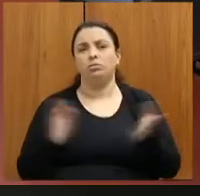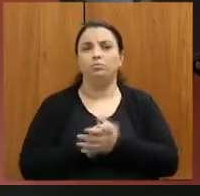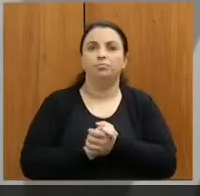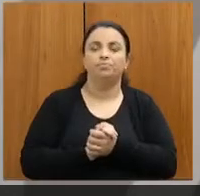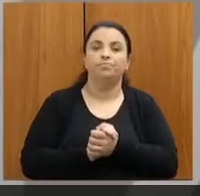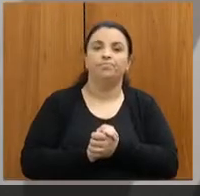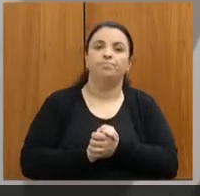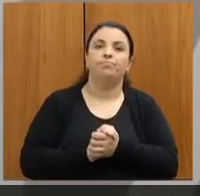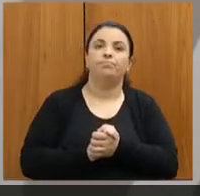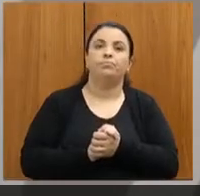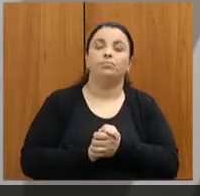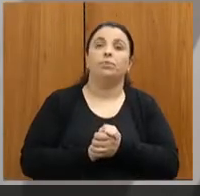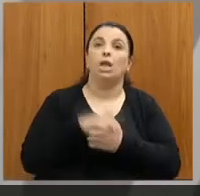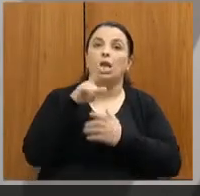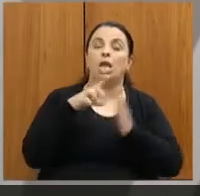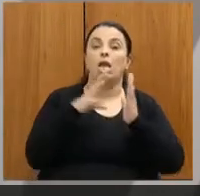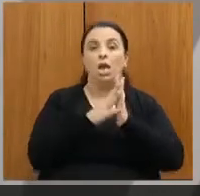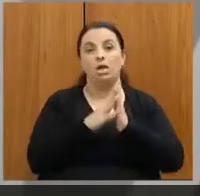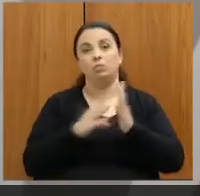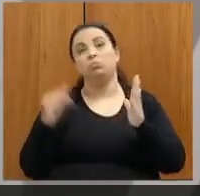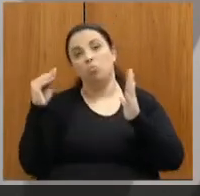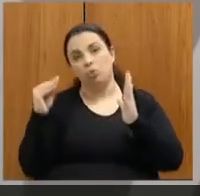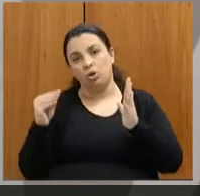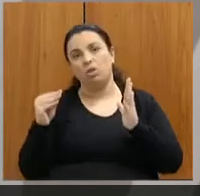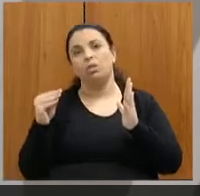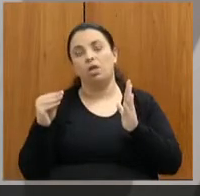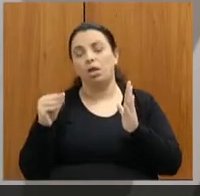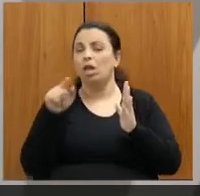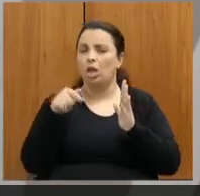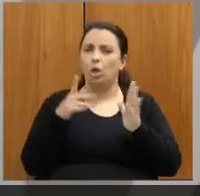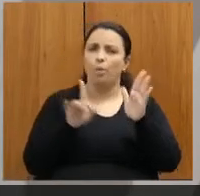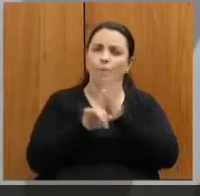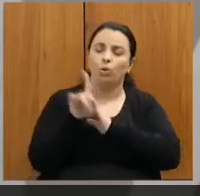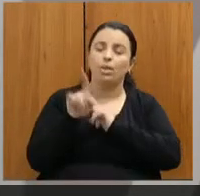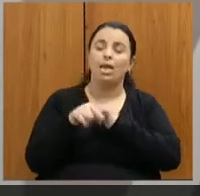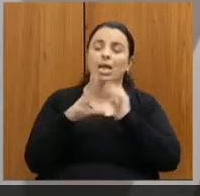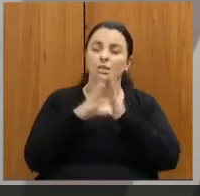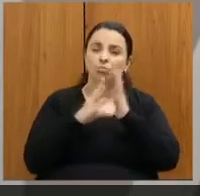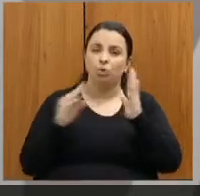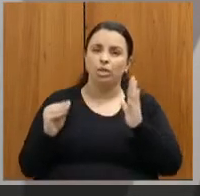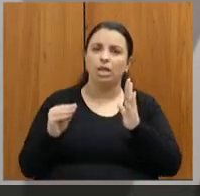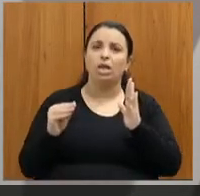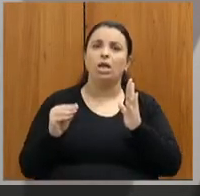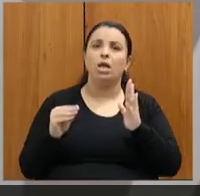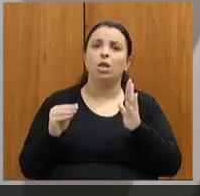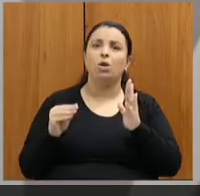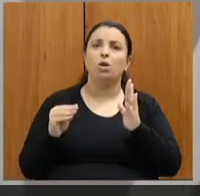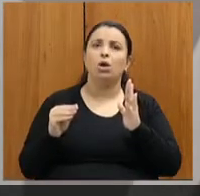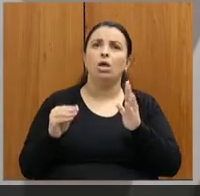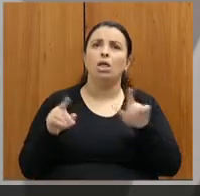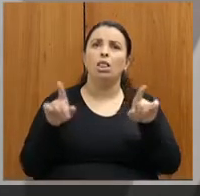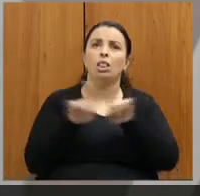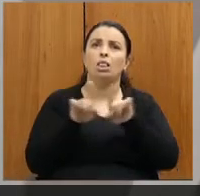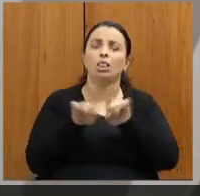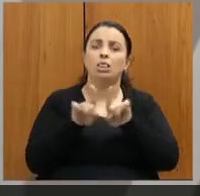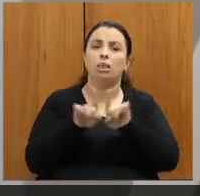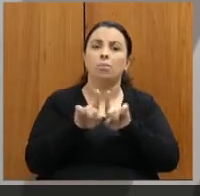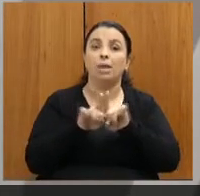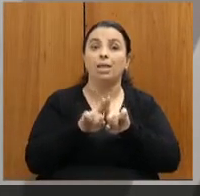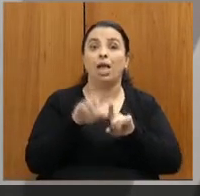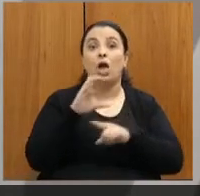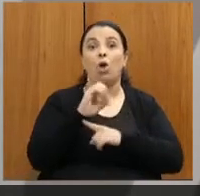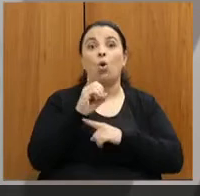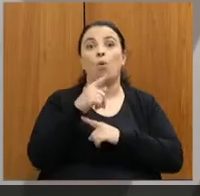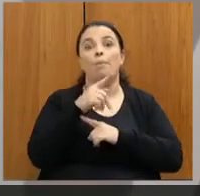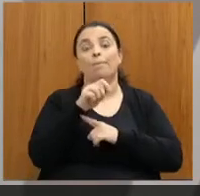modelo seria também é que eu fiz a pergunta para que eu possa para celig de uma participação